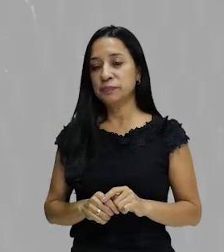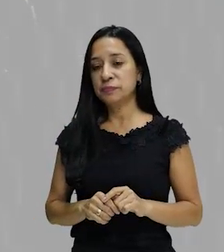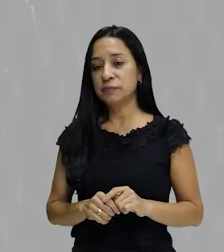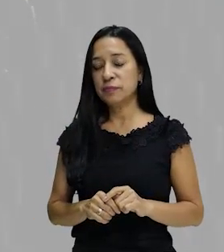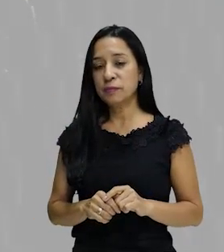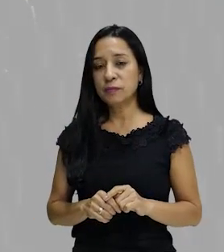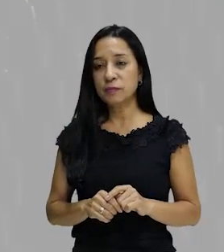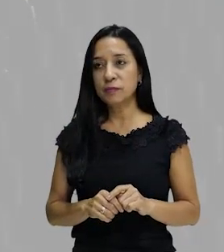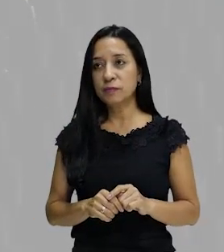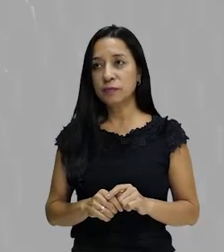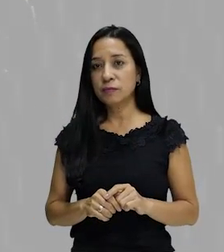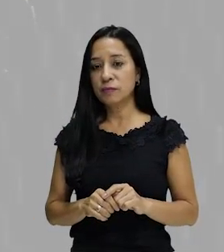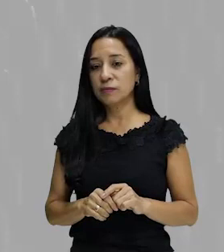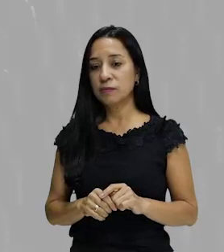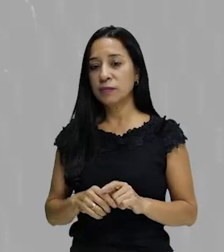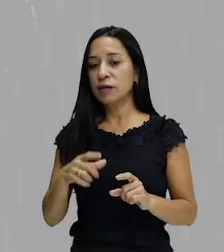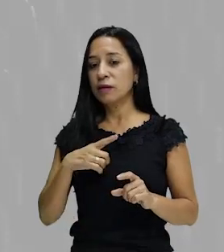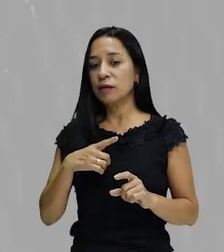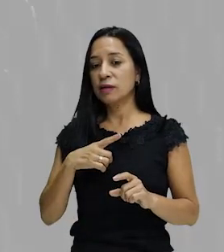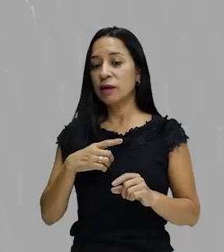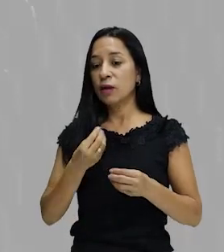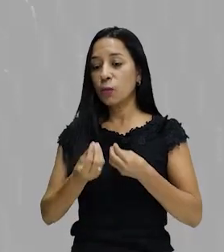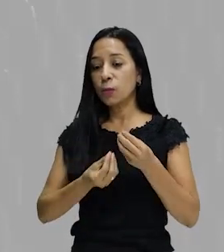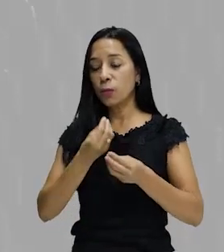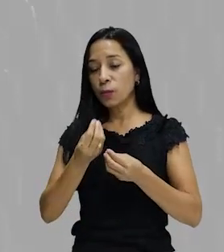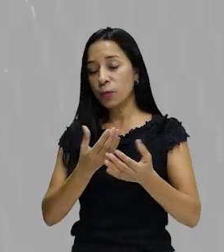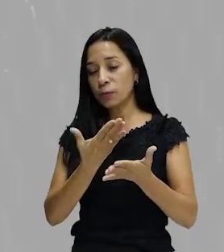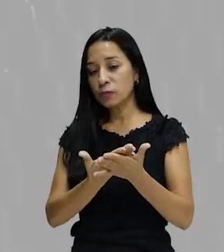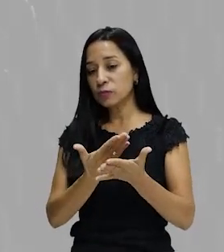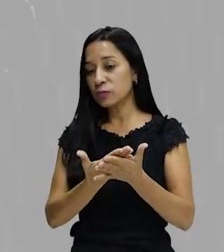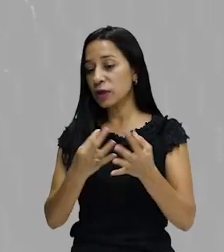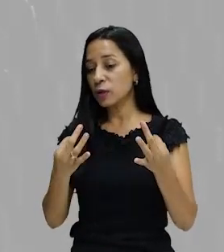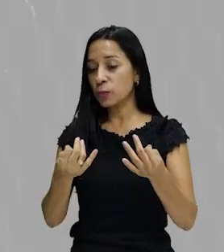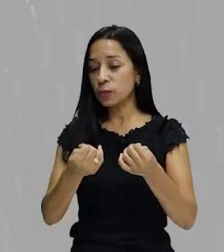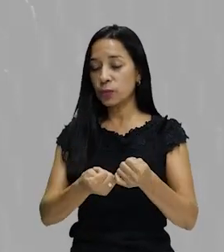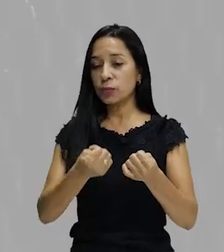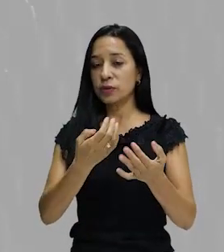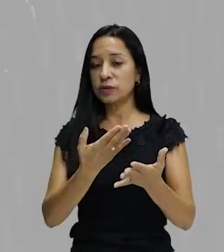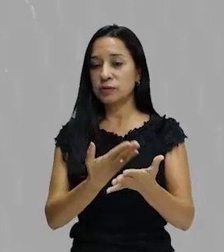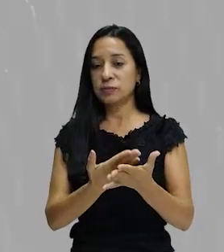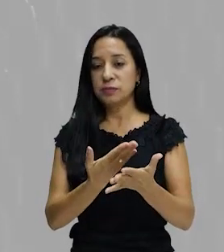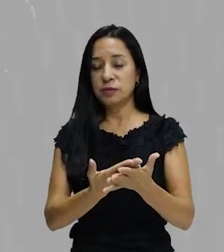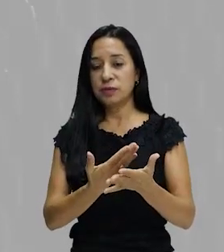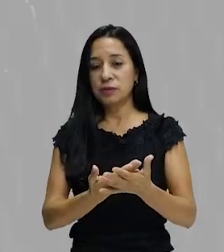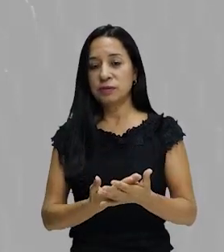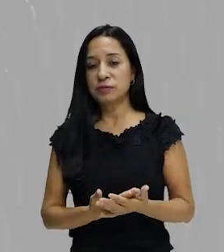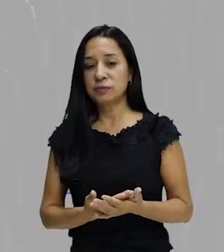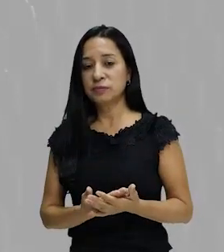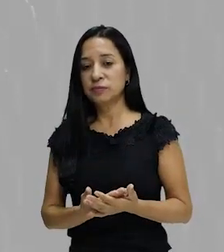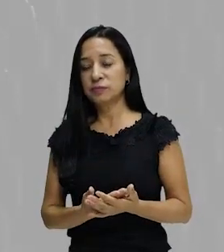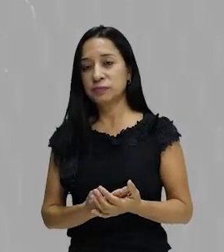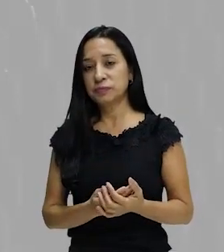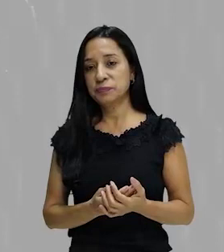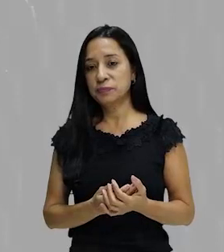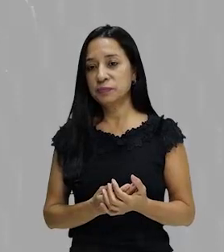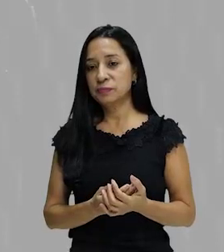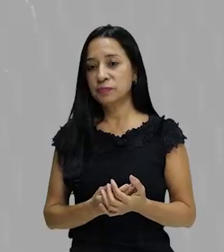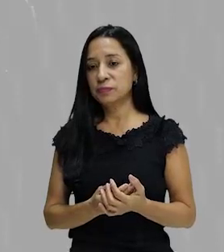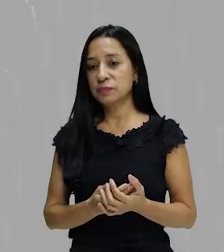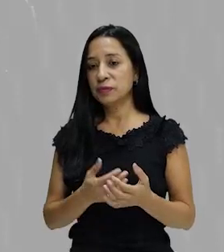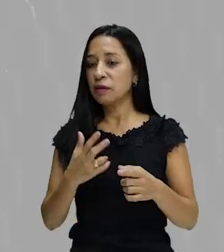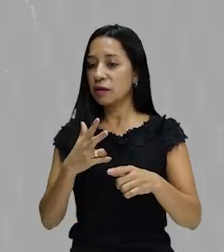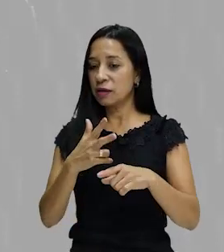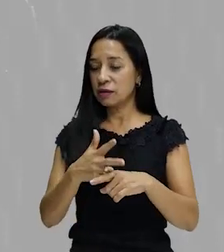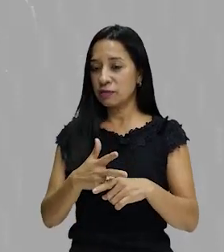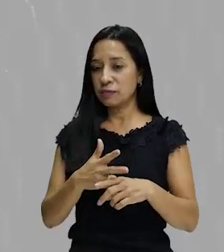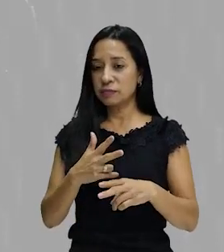vai ter acesso a todas as aulas, né, que já foram ao ar, e